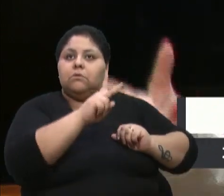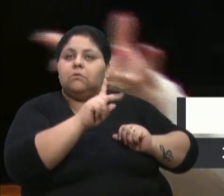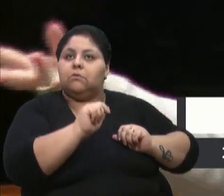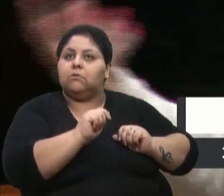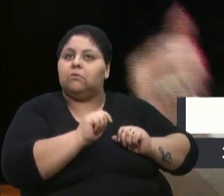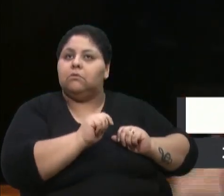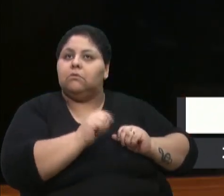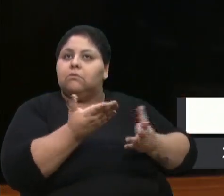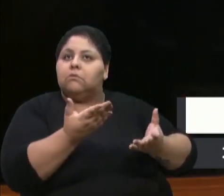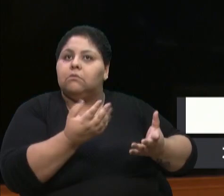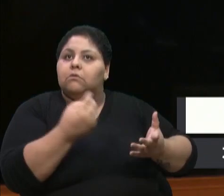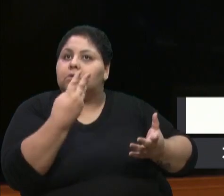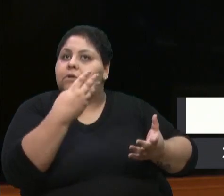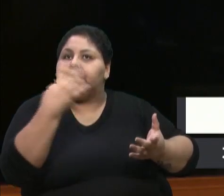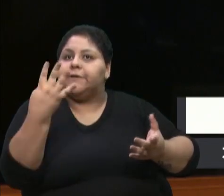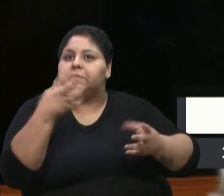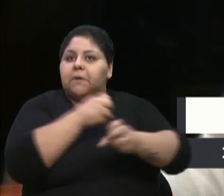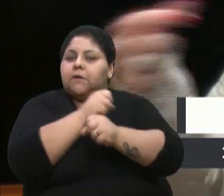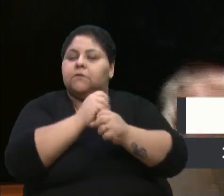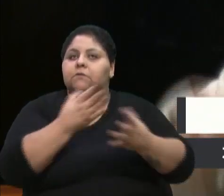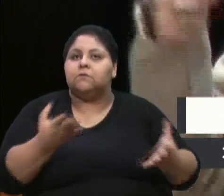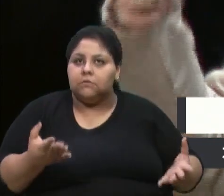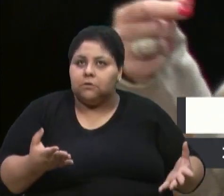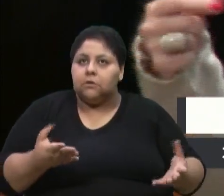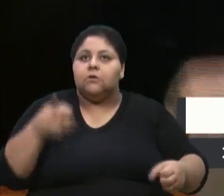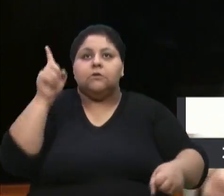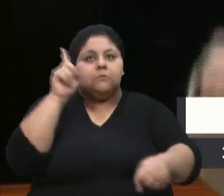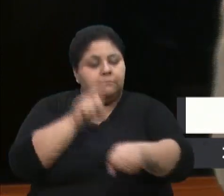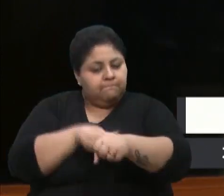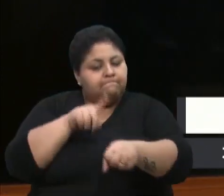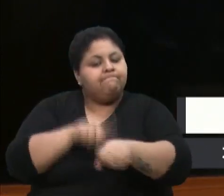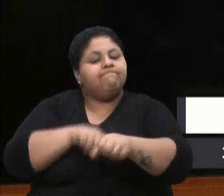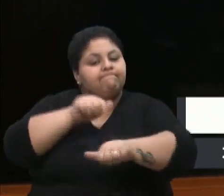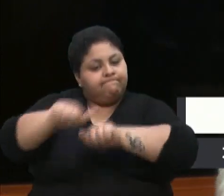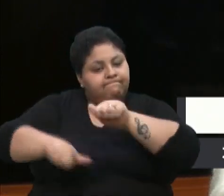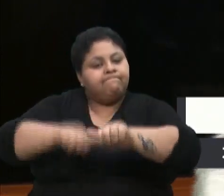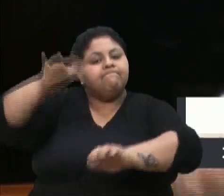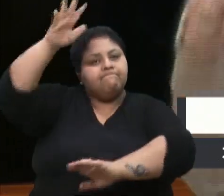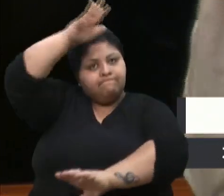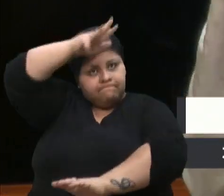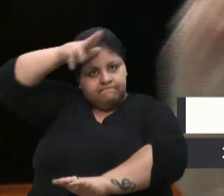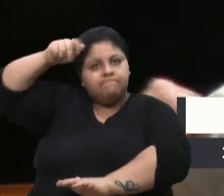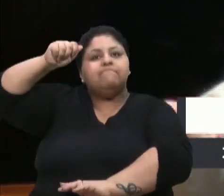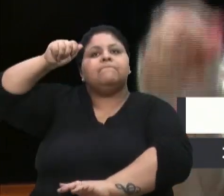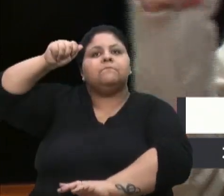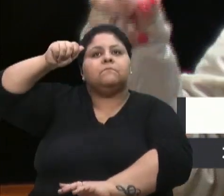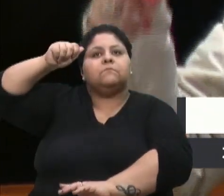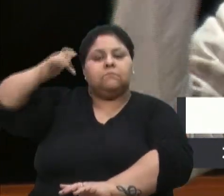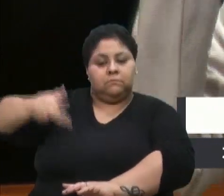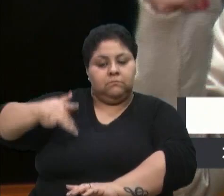em 3, 4 anos, está na hora de retomar a municipalização